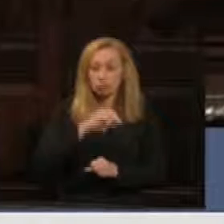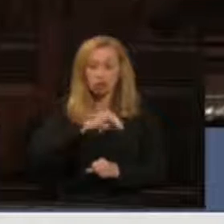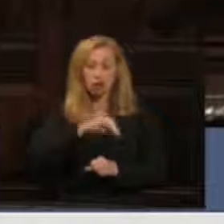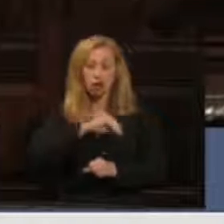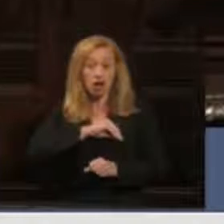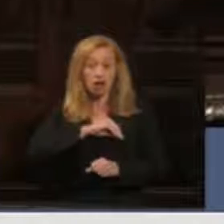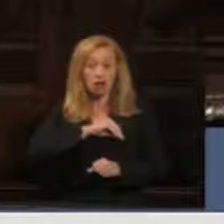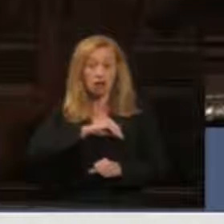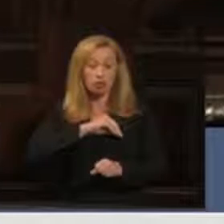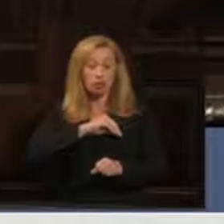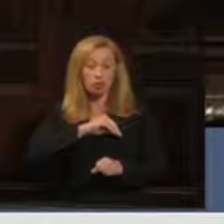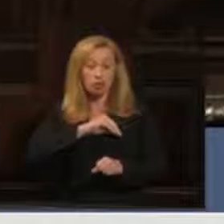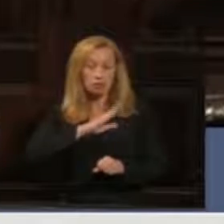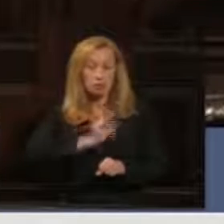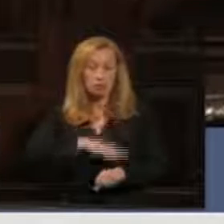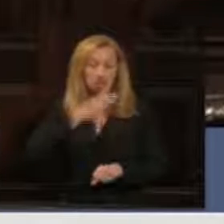mil,